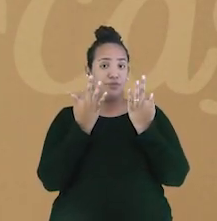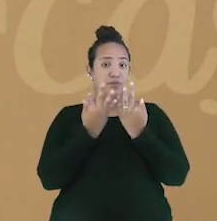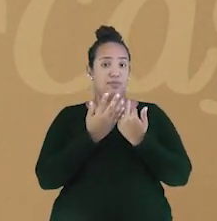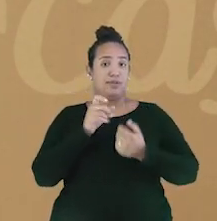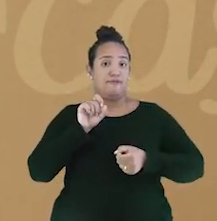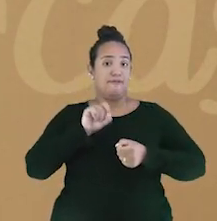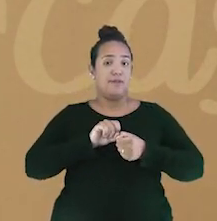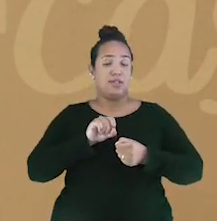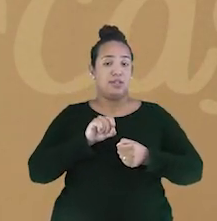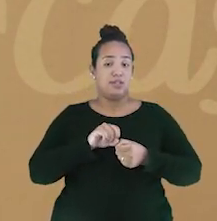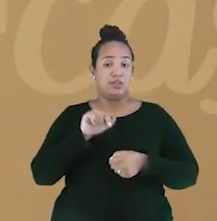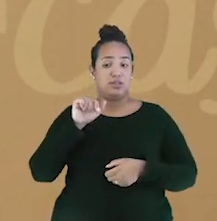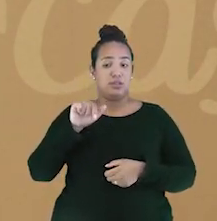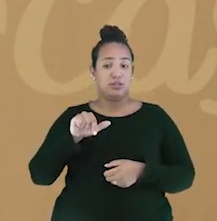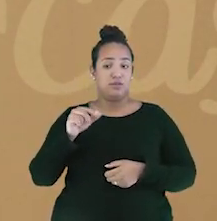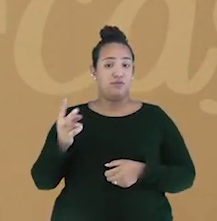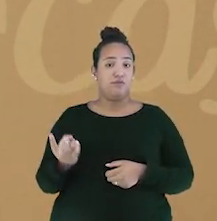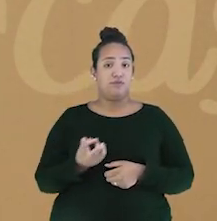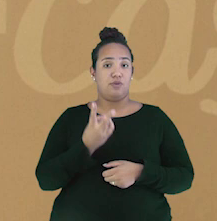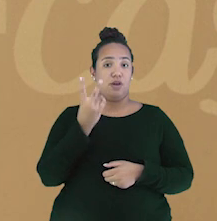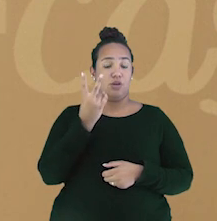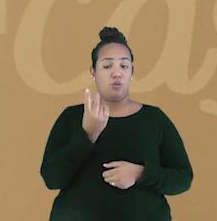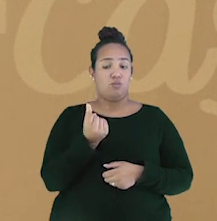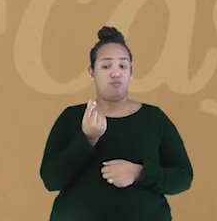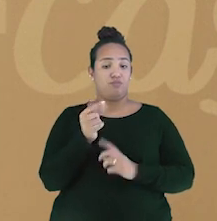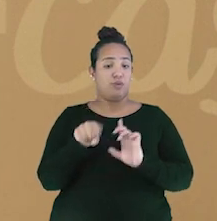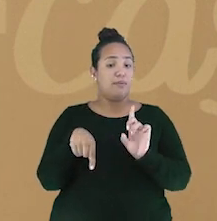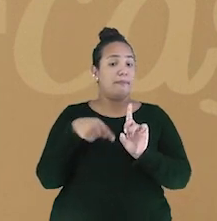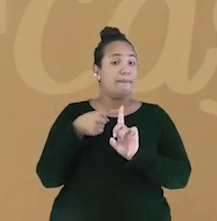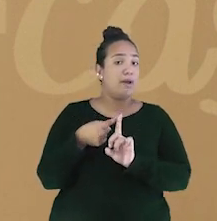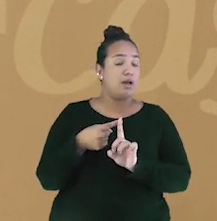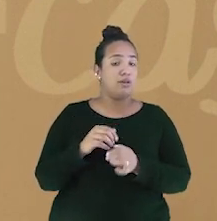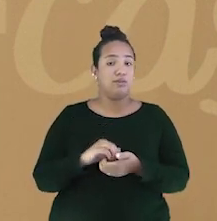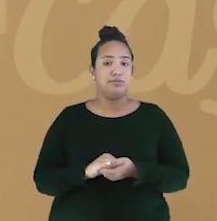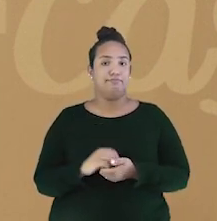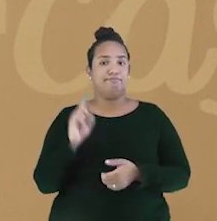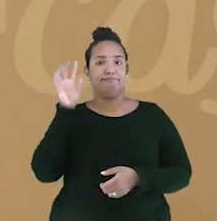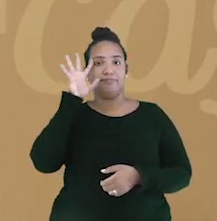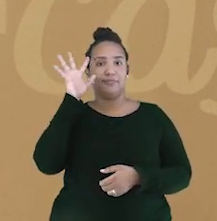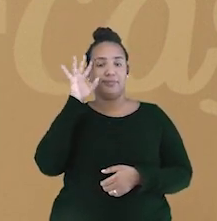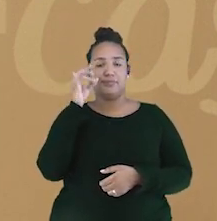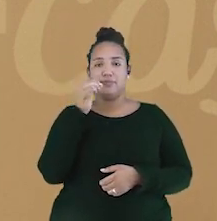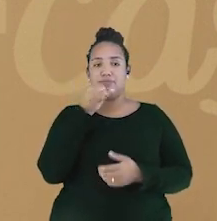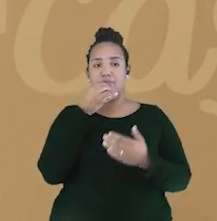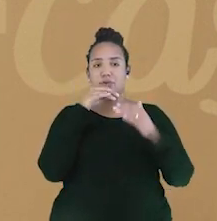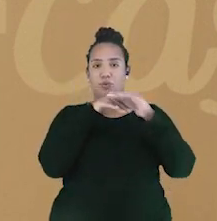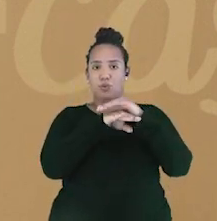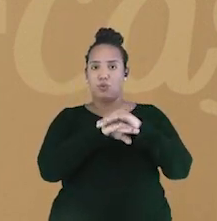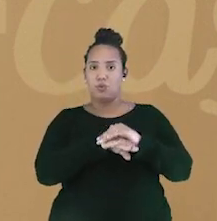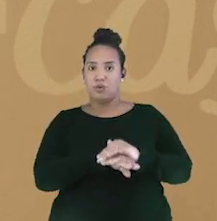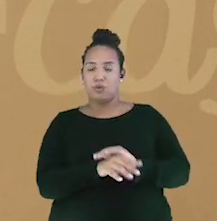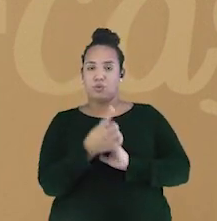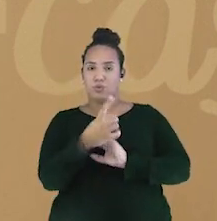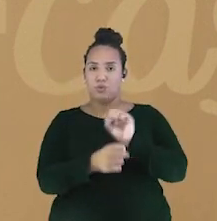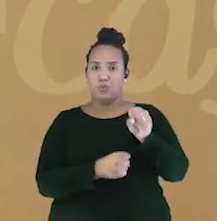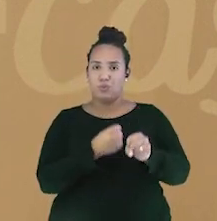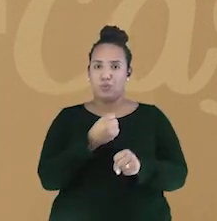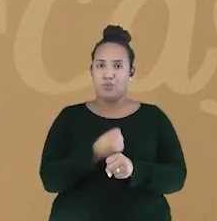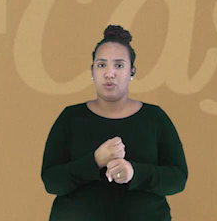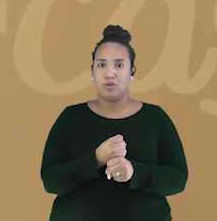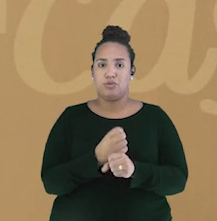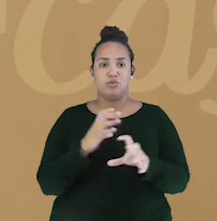que está sobrando todo mês imagina guardar esse dinheiro por um ano vai dar mais de 12 mil